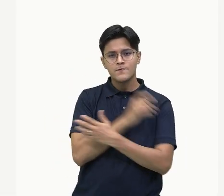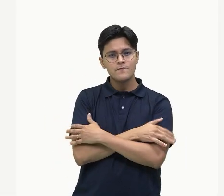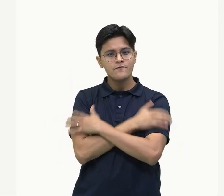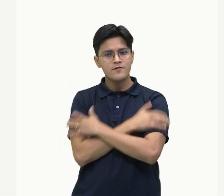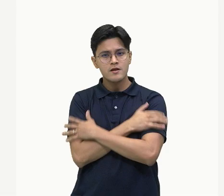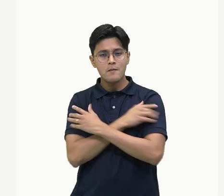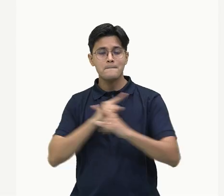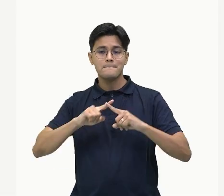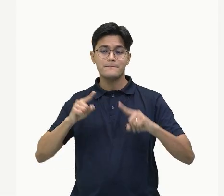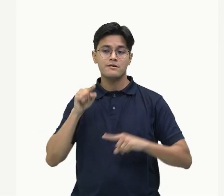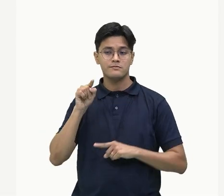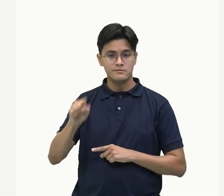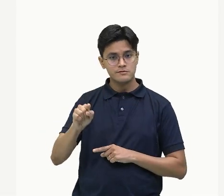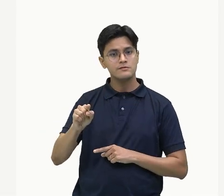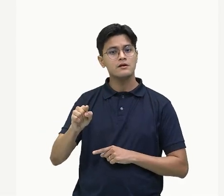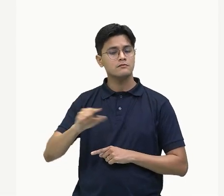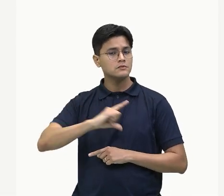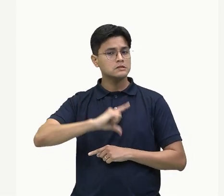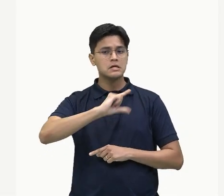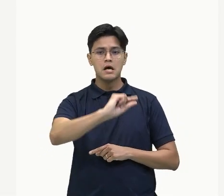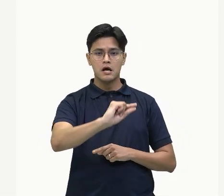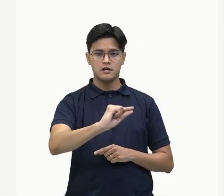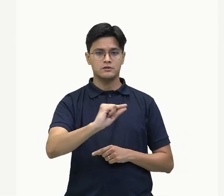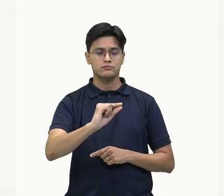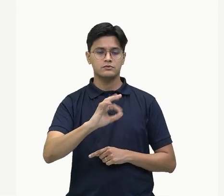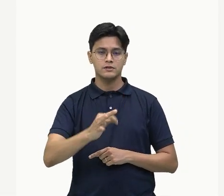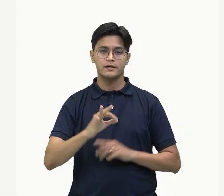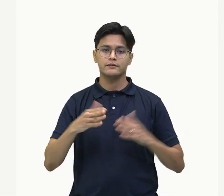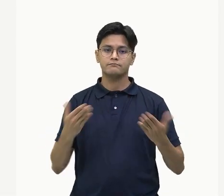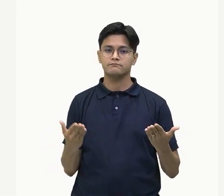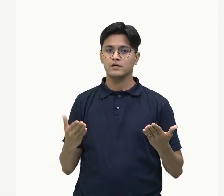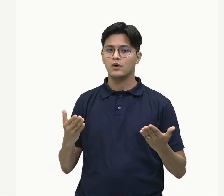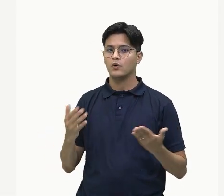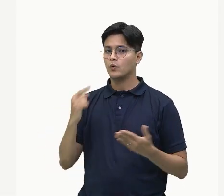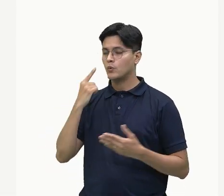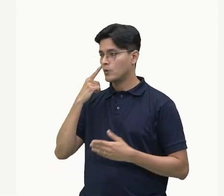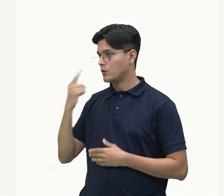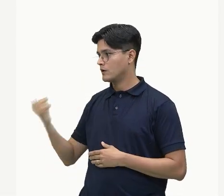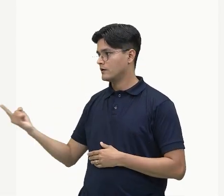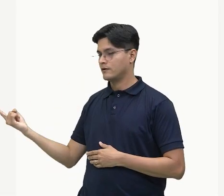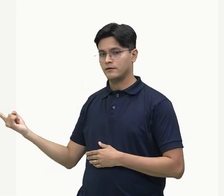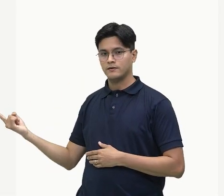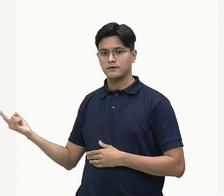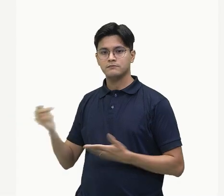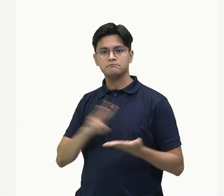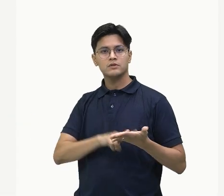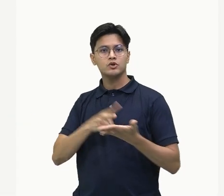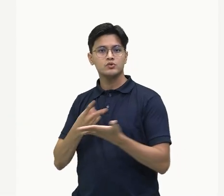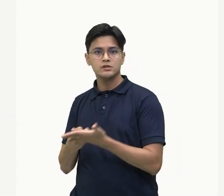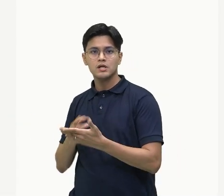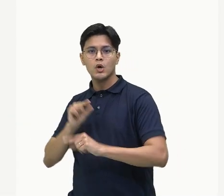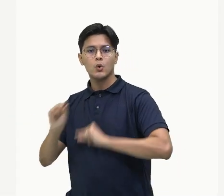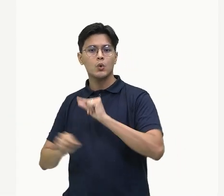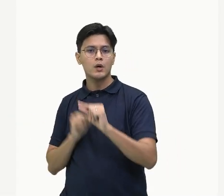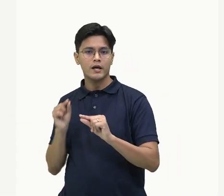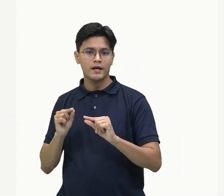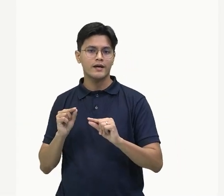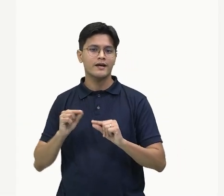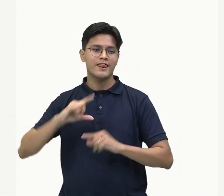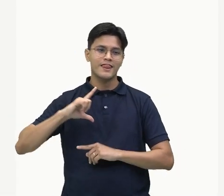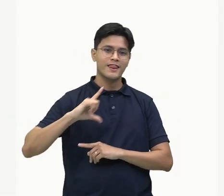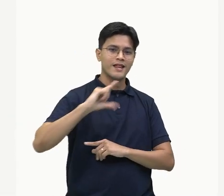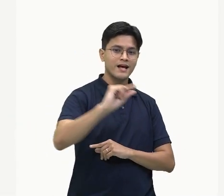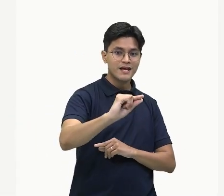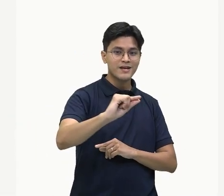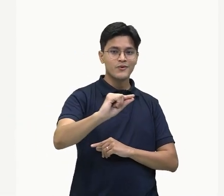ficaria, não estaria correta, né? A tradução literal seria foi para fora, né? Essa expressão não